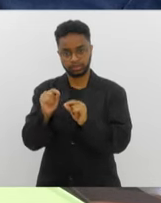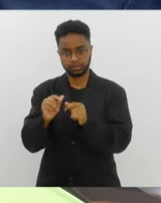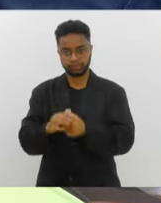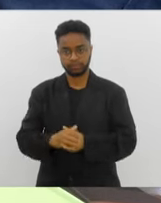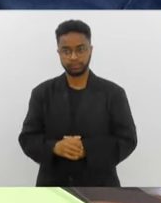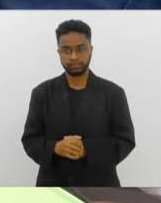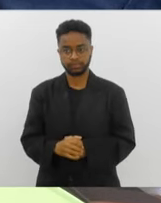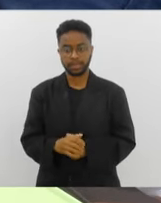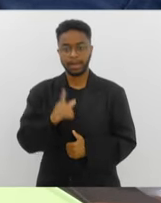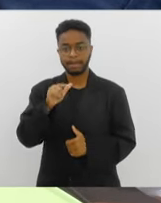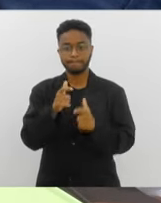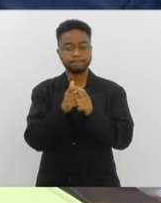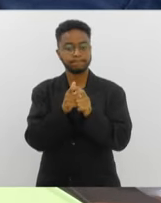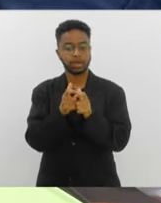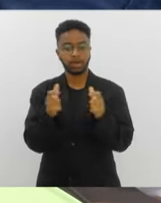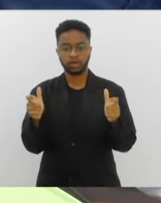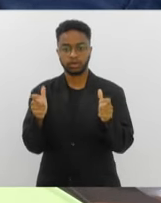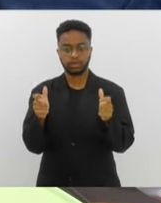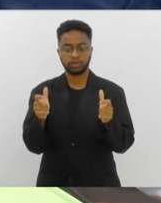por maioria,